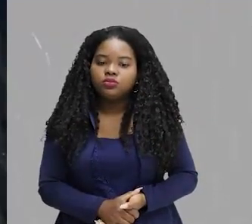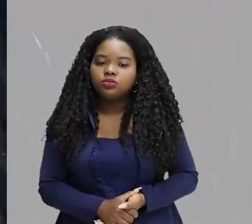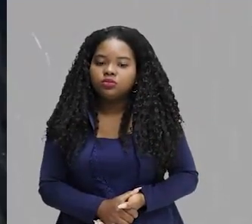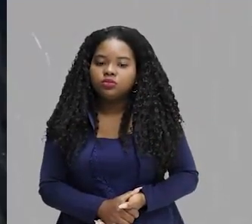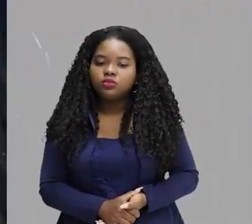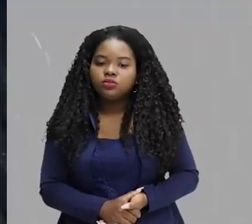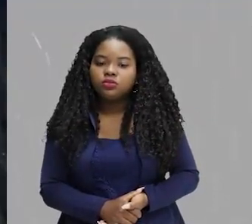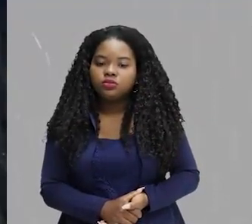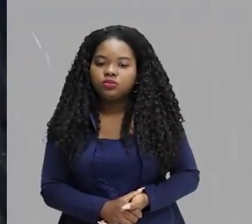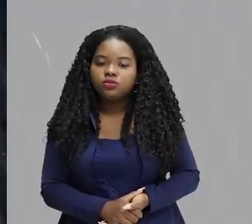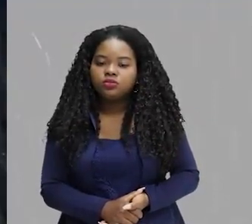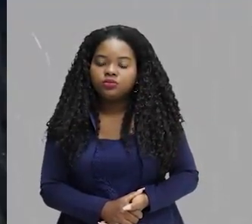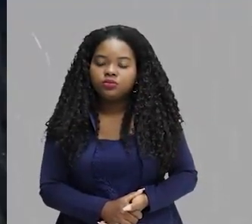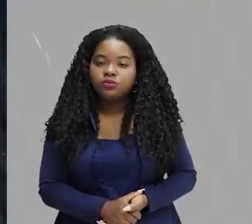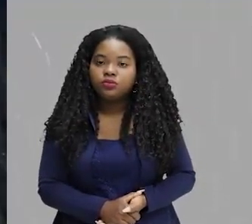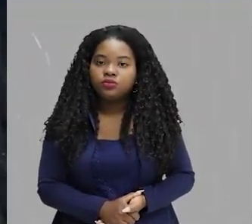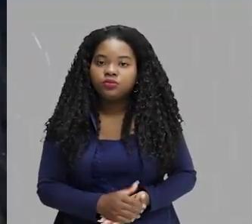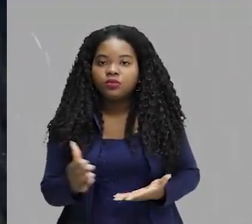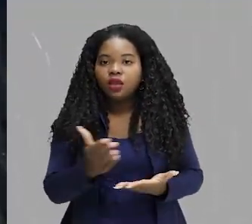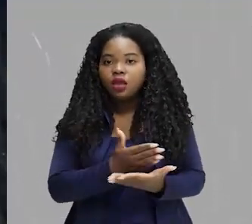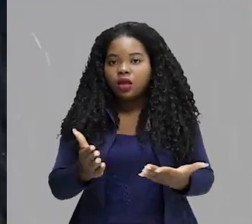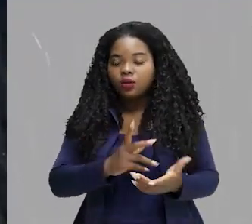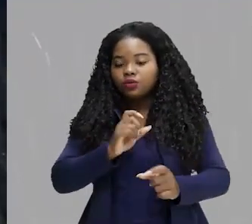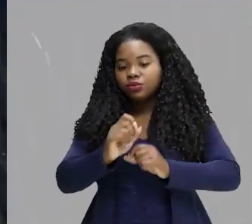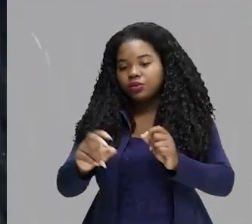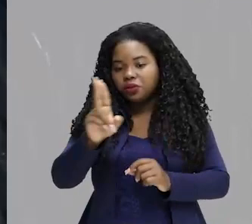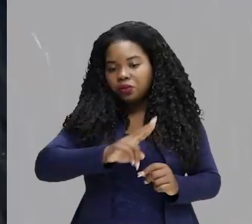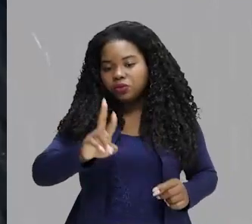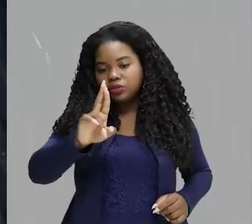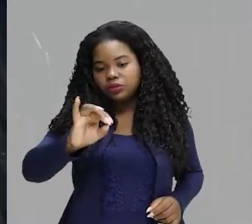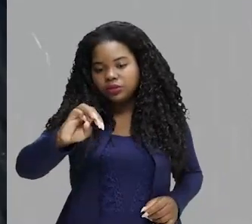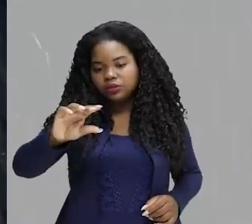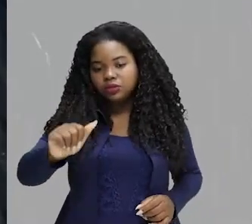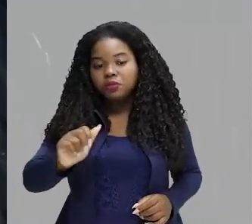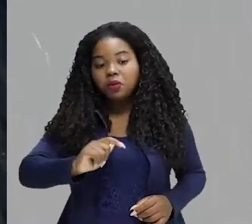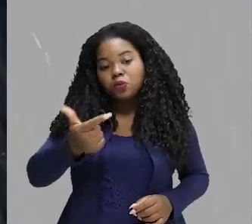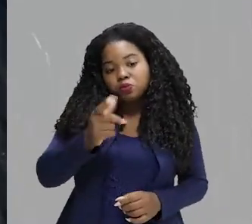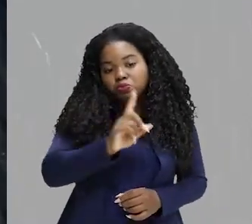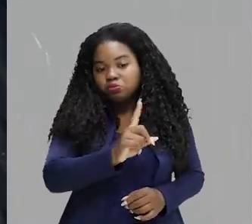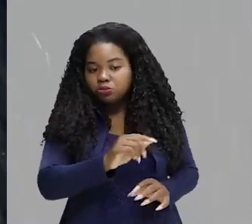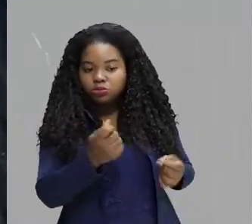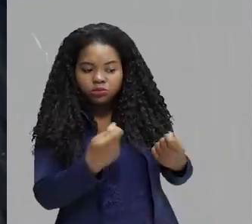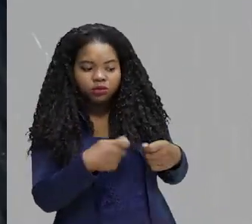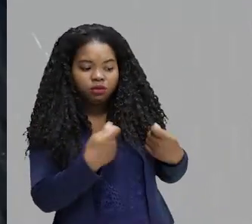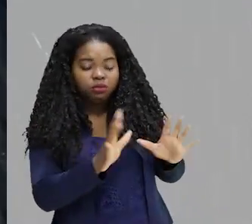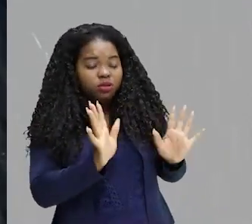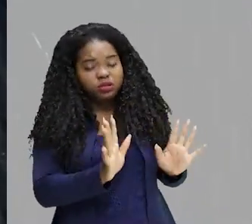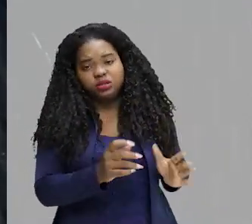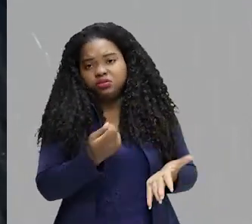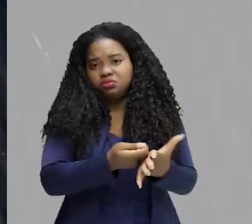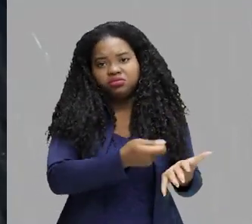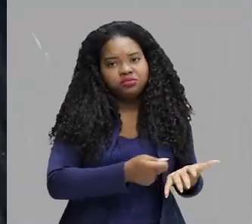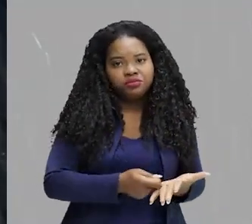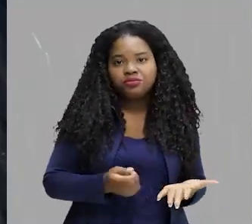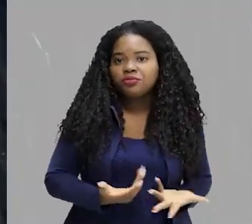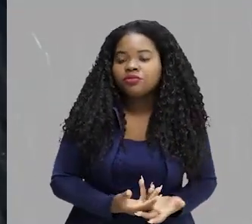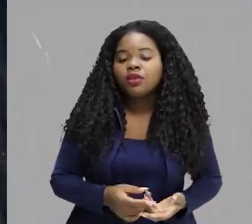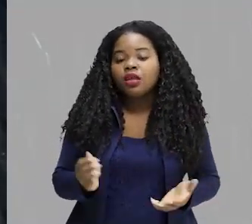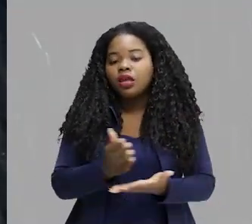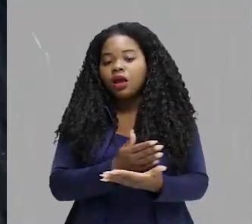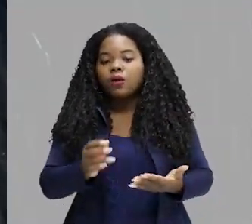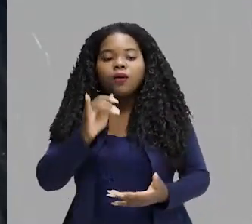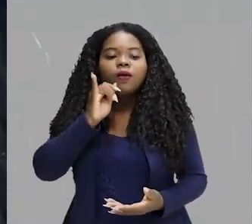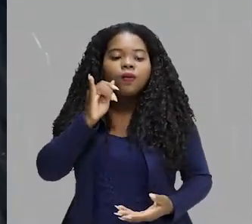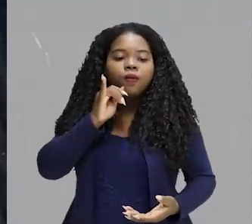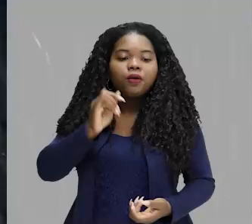bom? Que são mais curtos. Alguns fazem uso da rima, outros não existe uma obrigatoriedade. E alguns